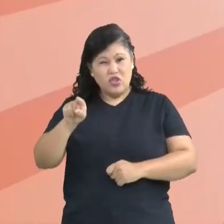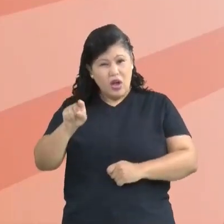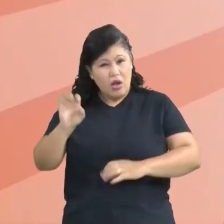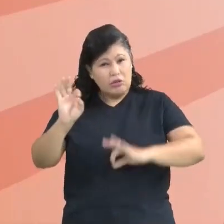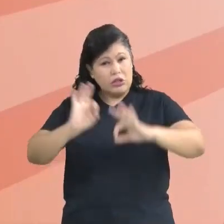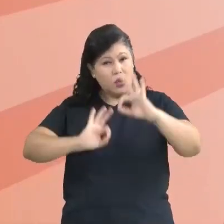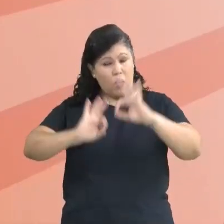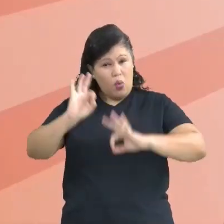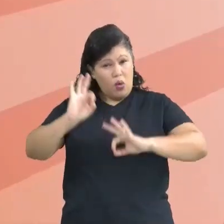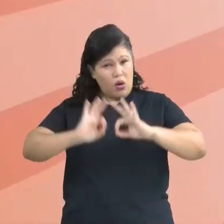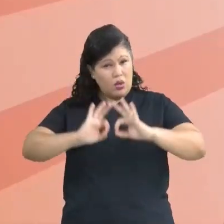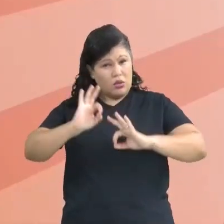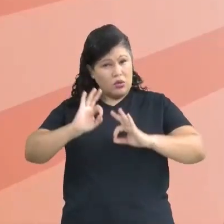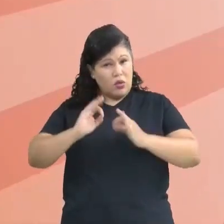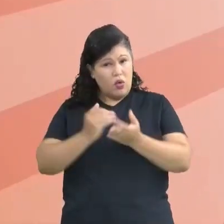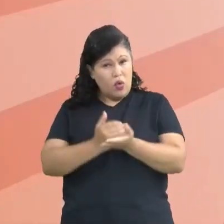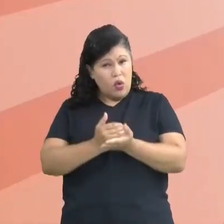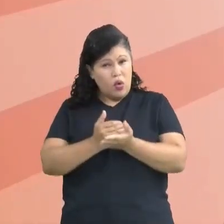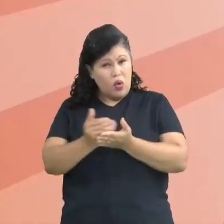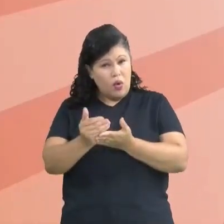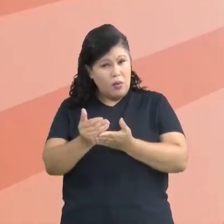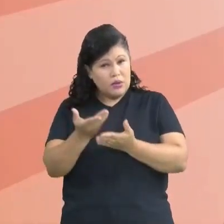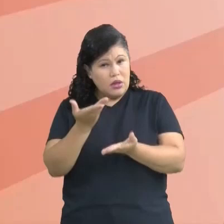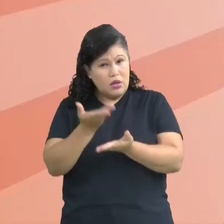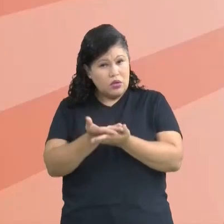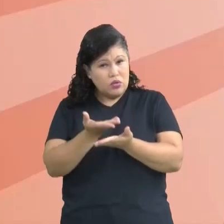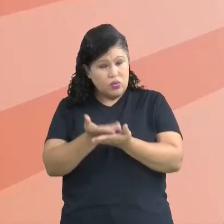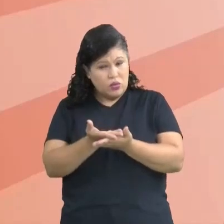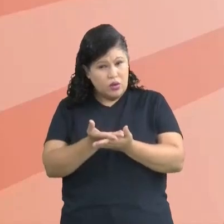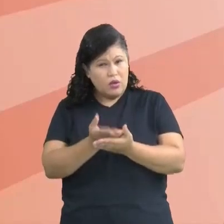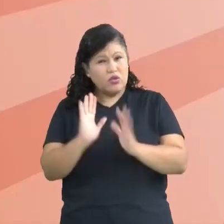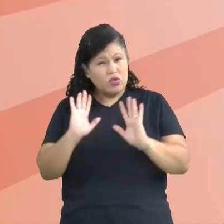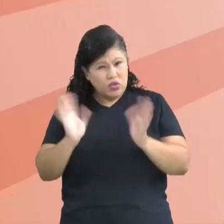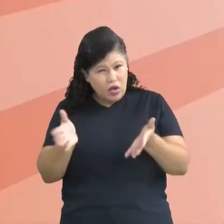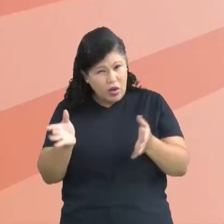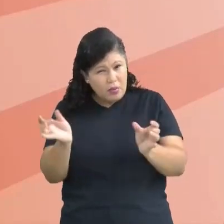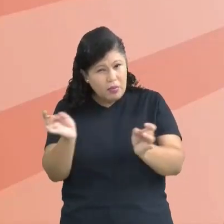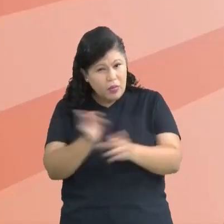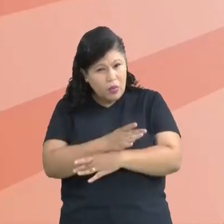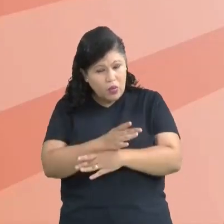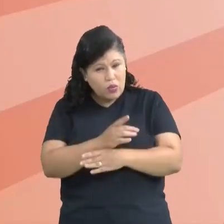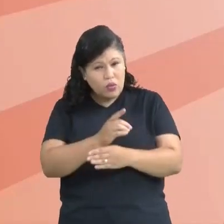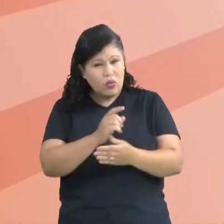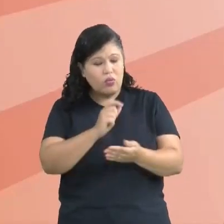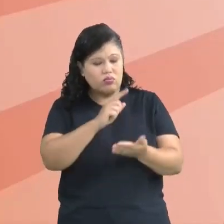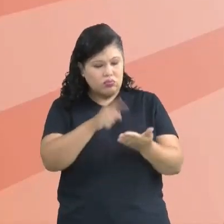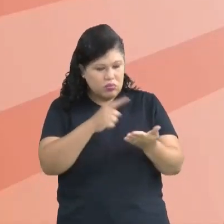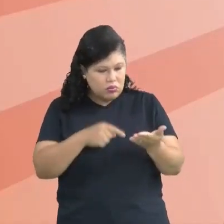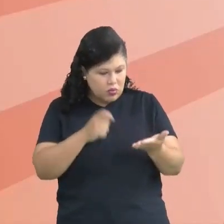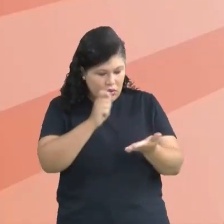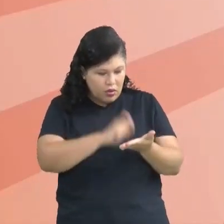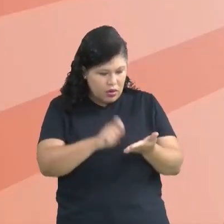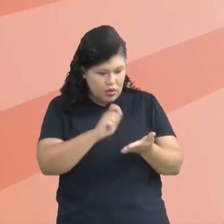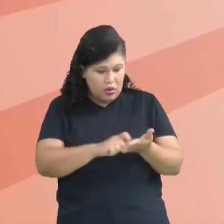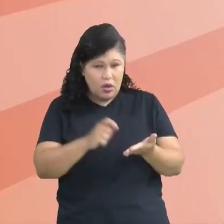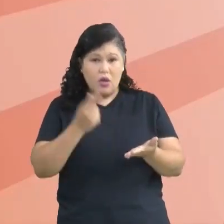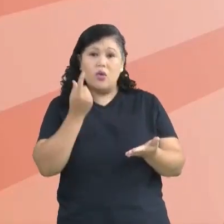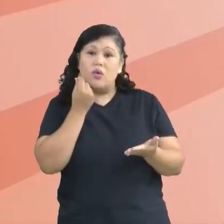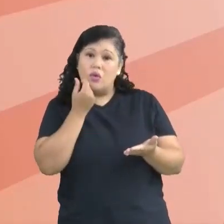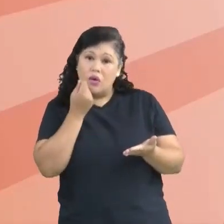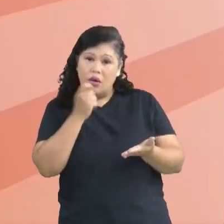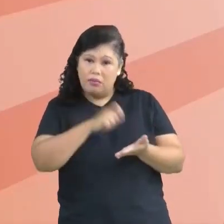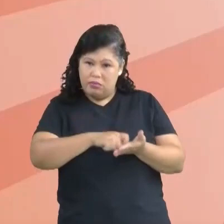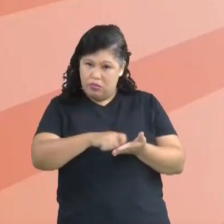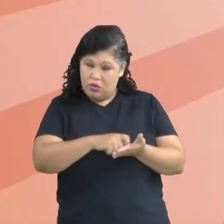para desvendar comigo os conteúdos da aula de hoje? Já pegaram o caderno, já pegaram o lápis e a borracha? Então vamos